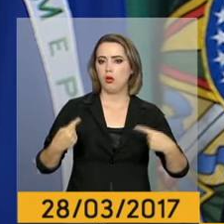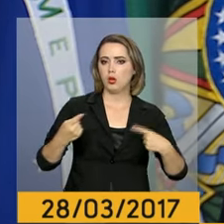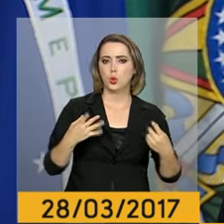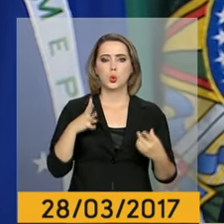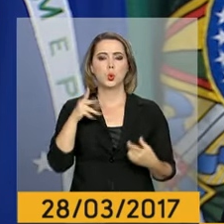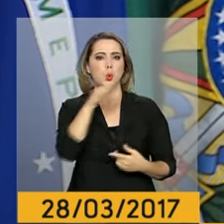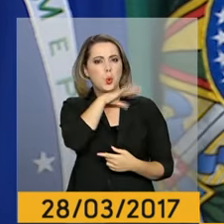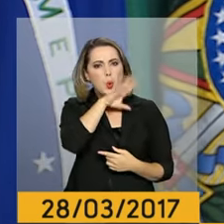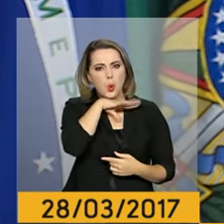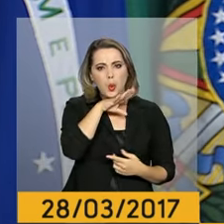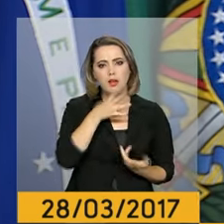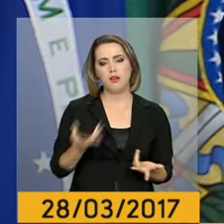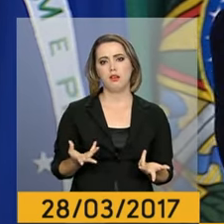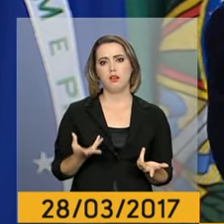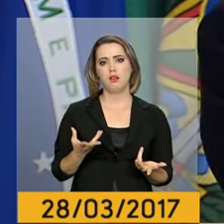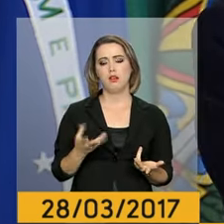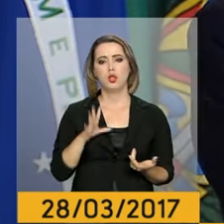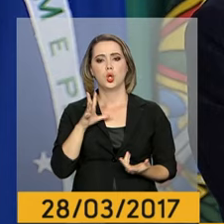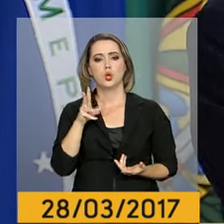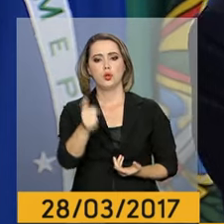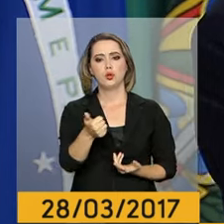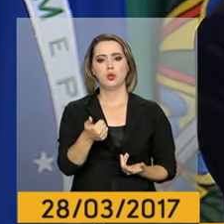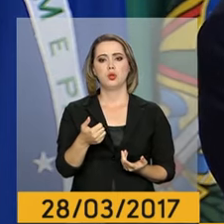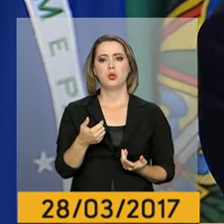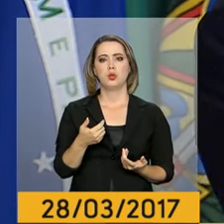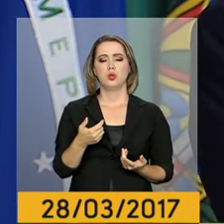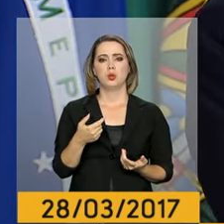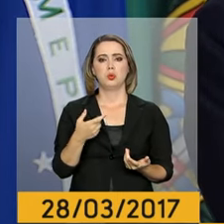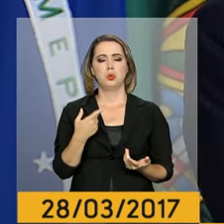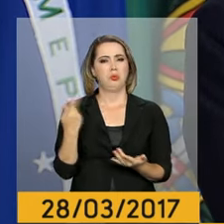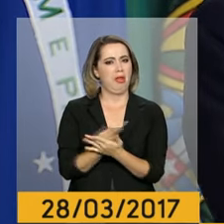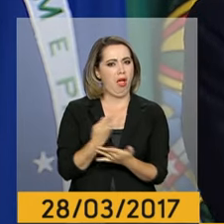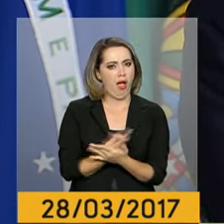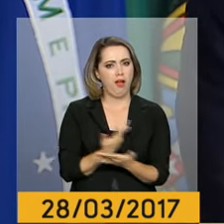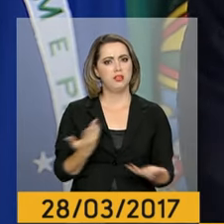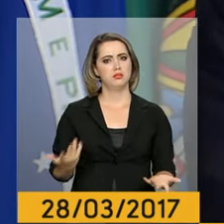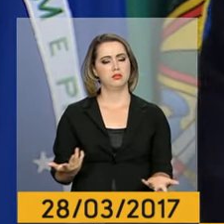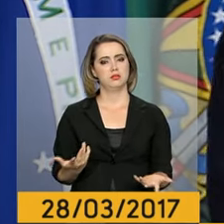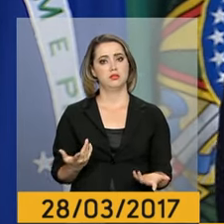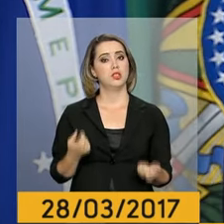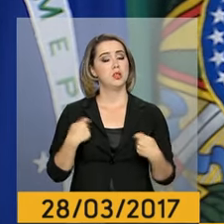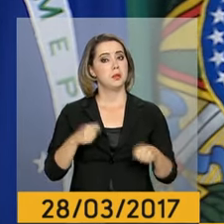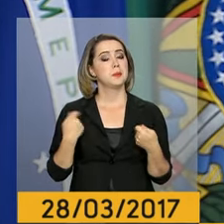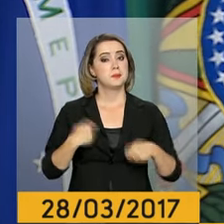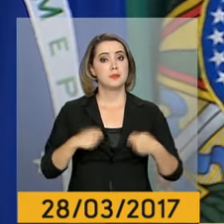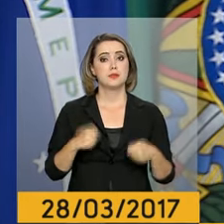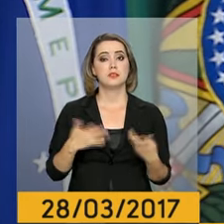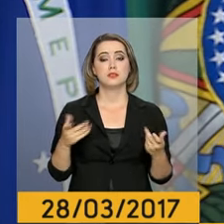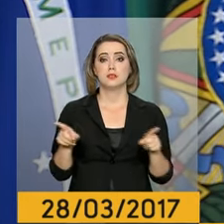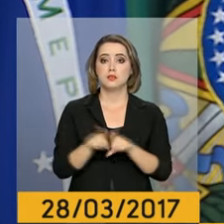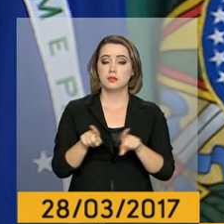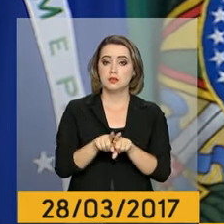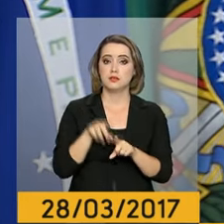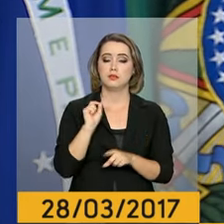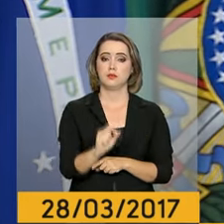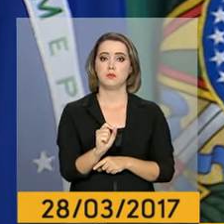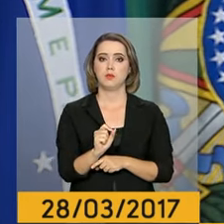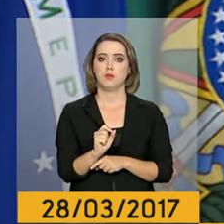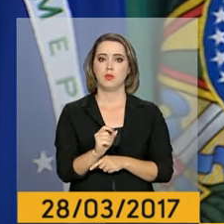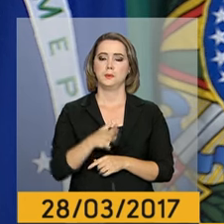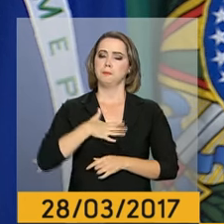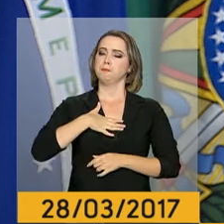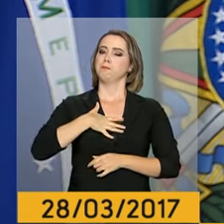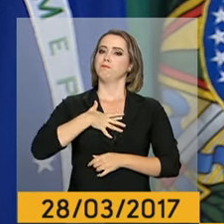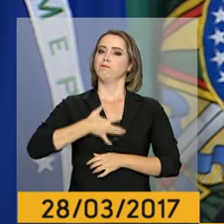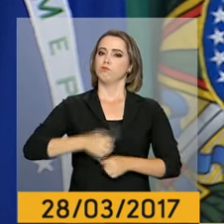ruim tá tudo está tudo muito imperfeito inadequado nós temos é que eh encher o